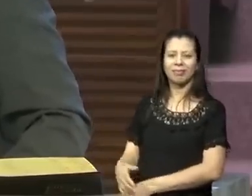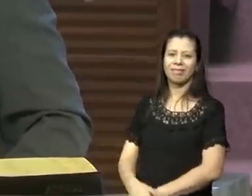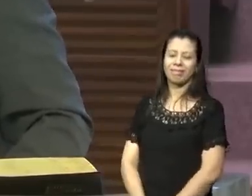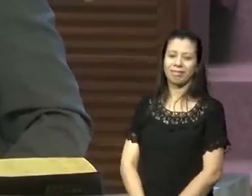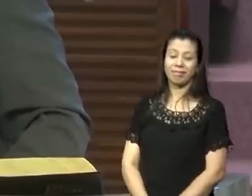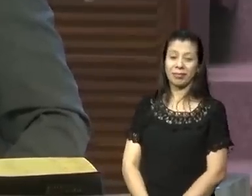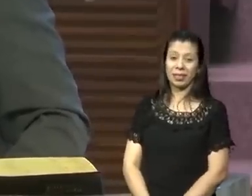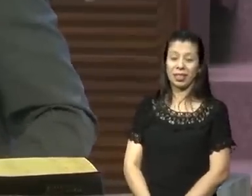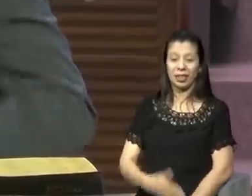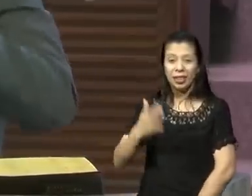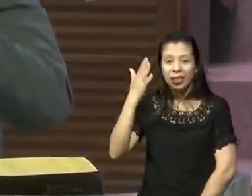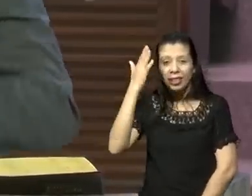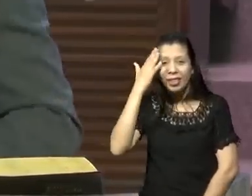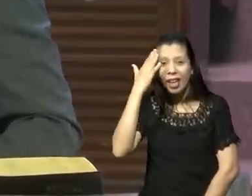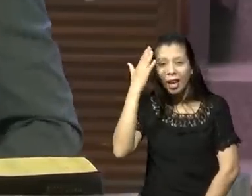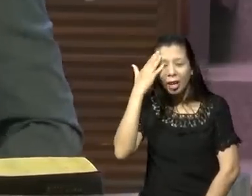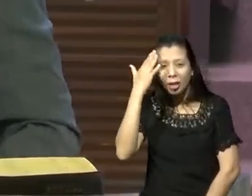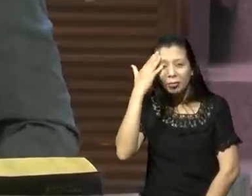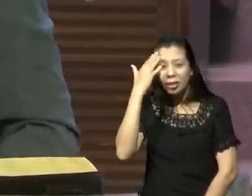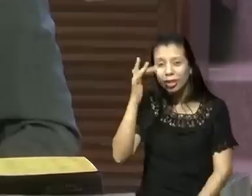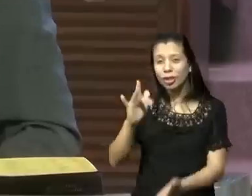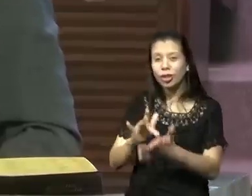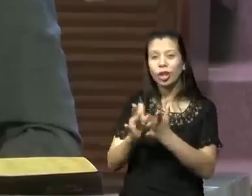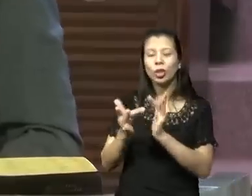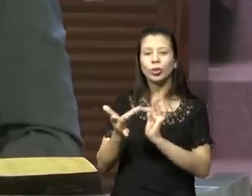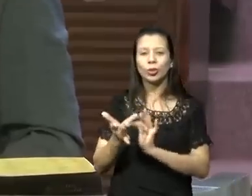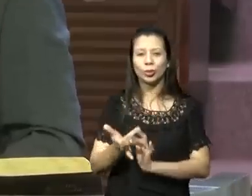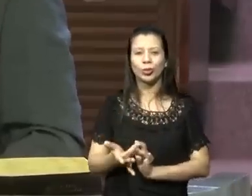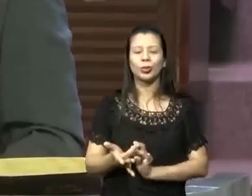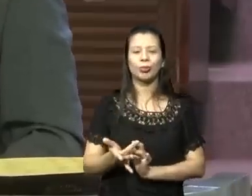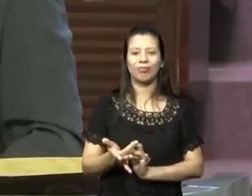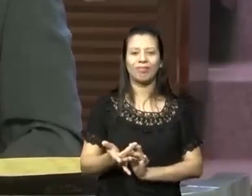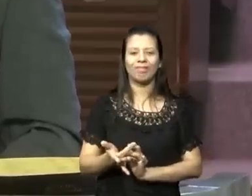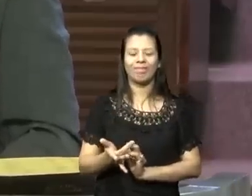eu vou terminar respondendo a pergunta que eu fiz no início